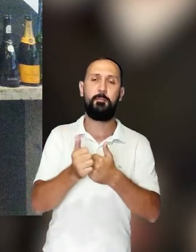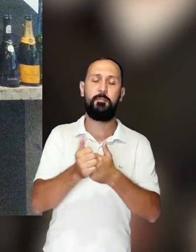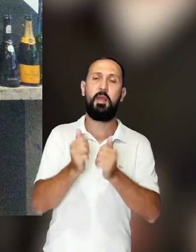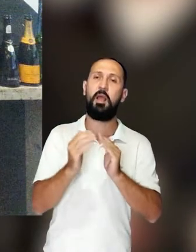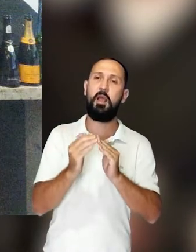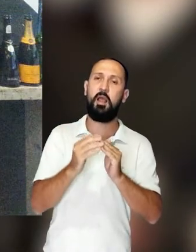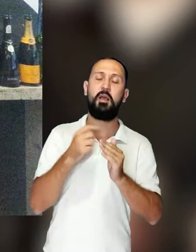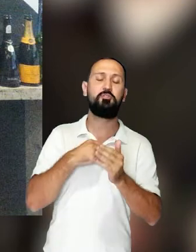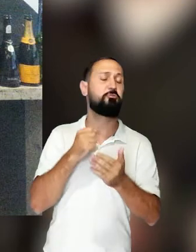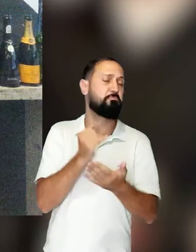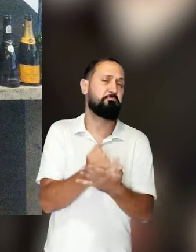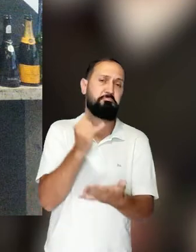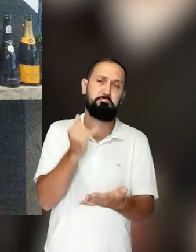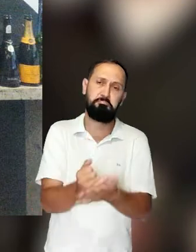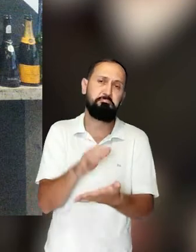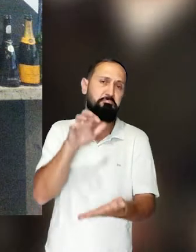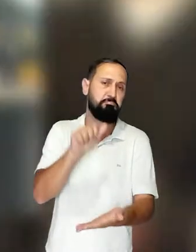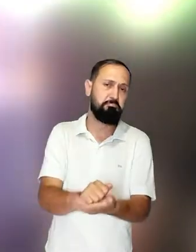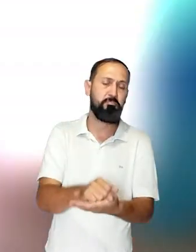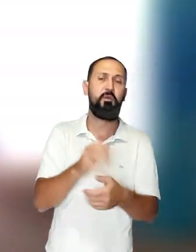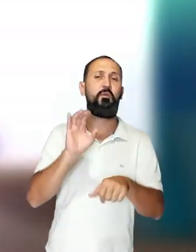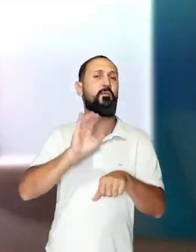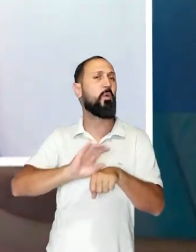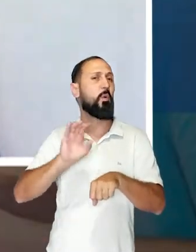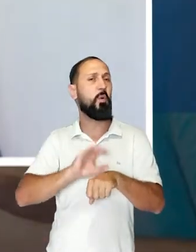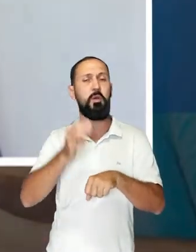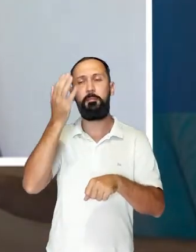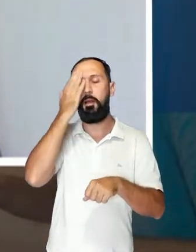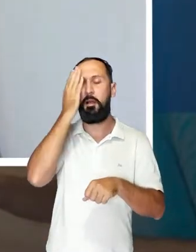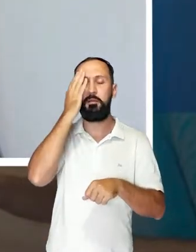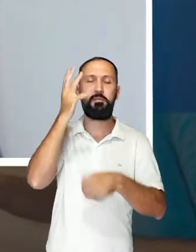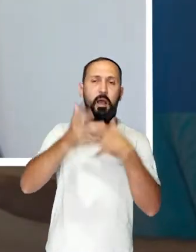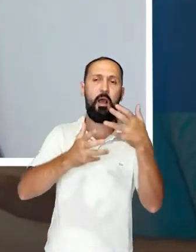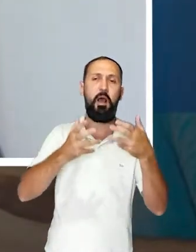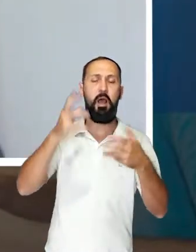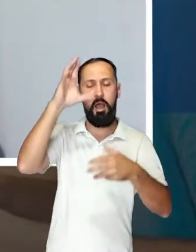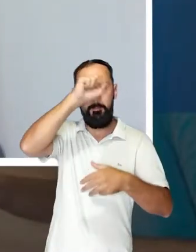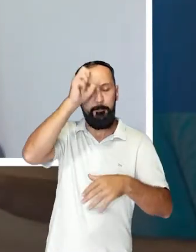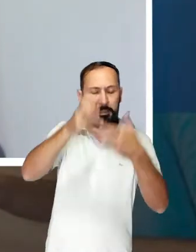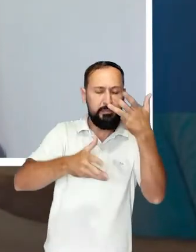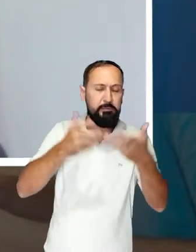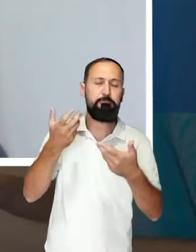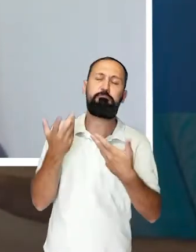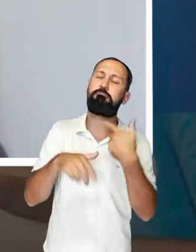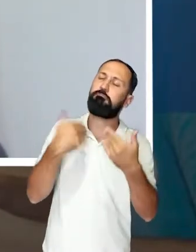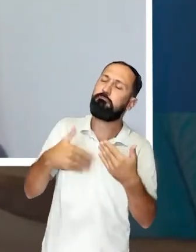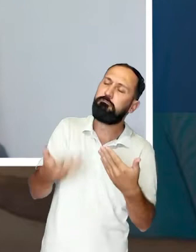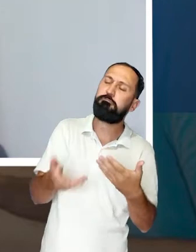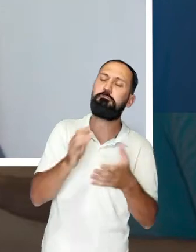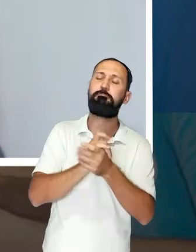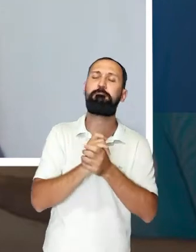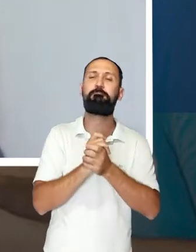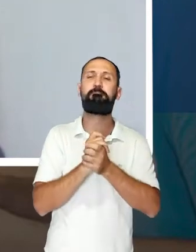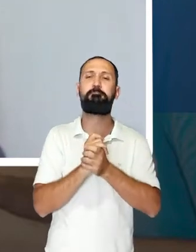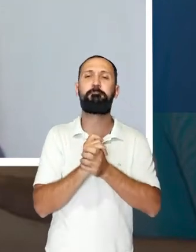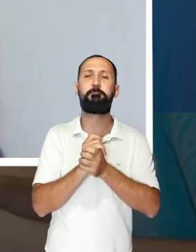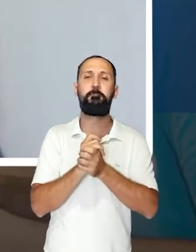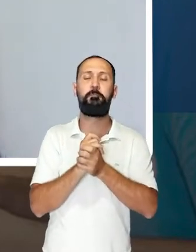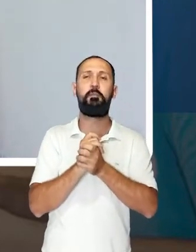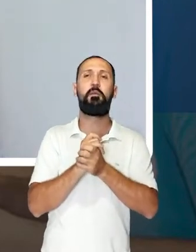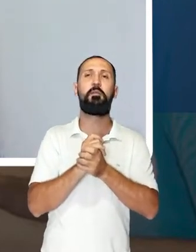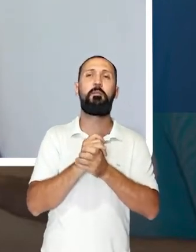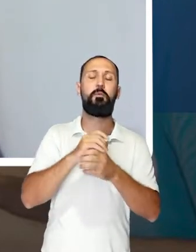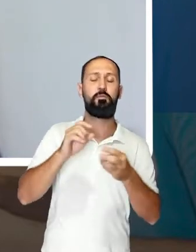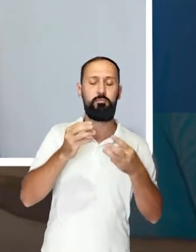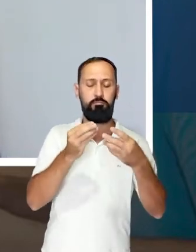5 minutos de casa, eu me inscrevi. Fiz o curso, e depois você faz o curso básico, faz o avançado, depois